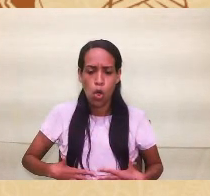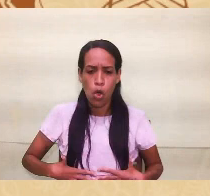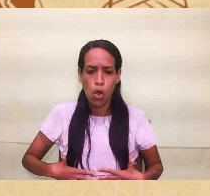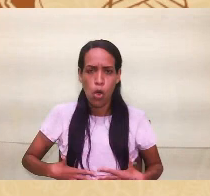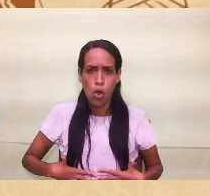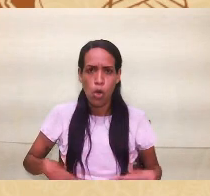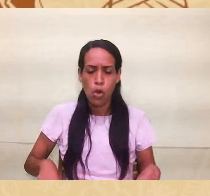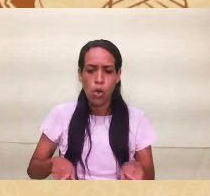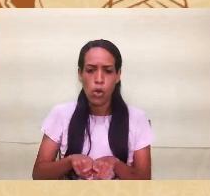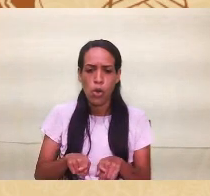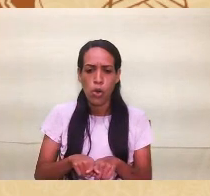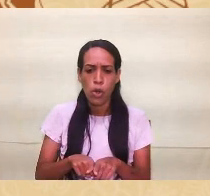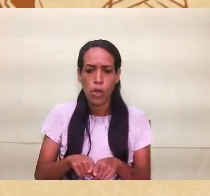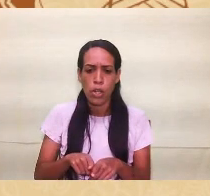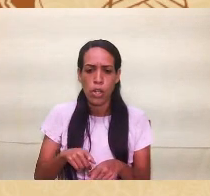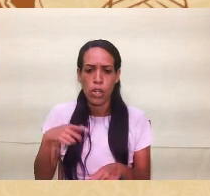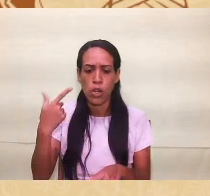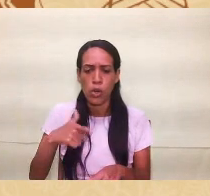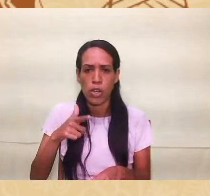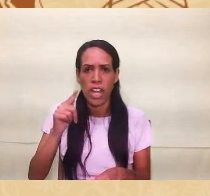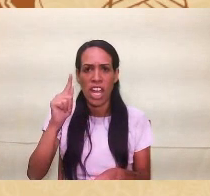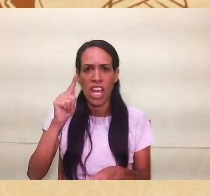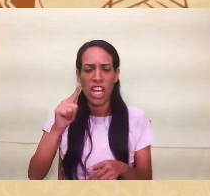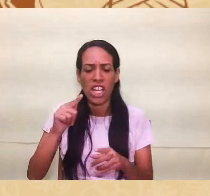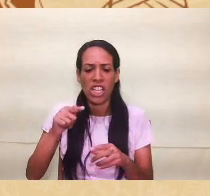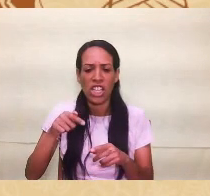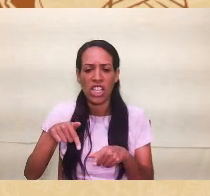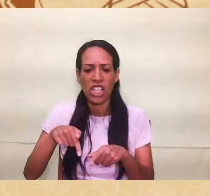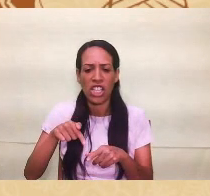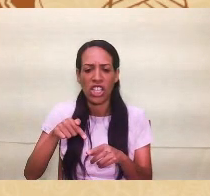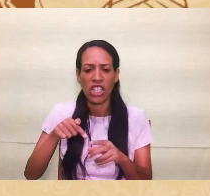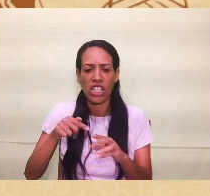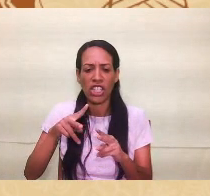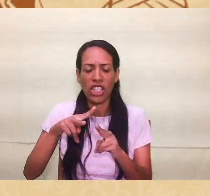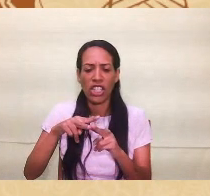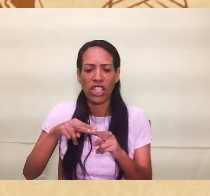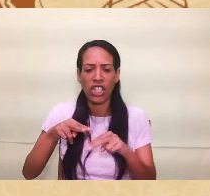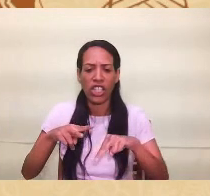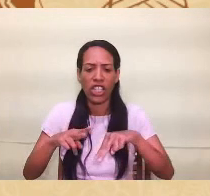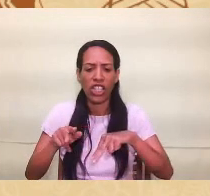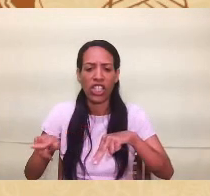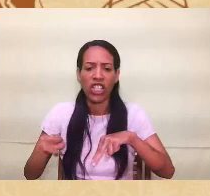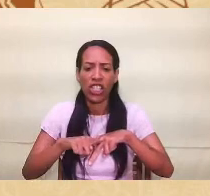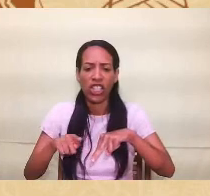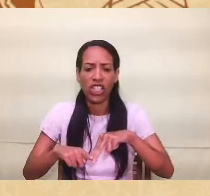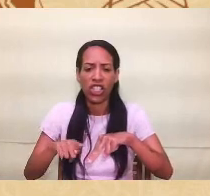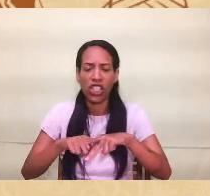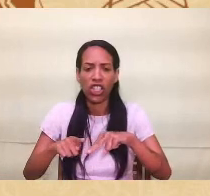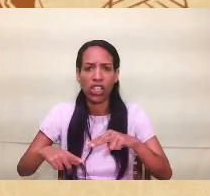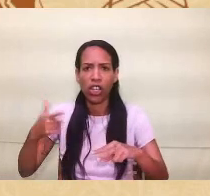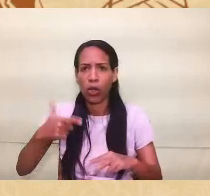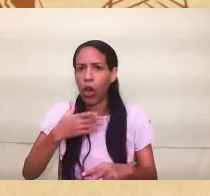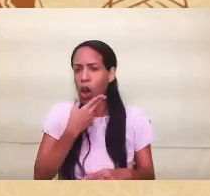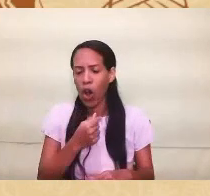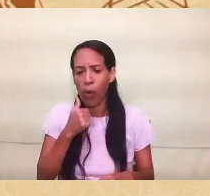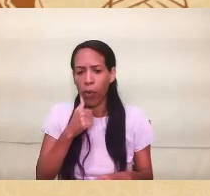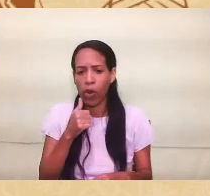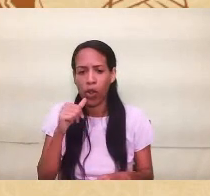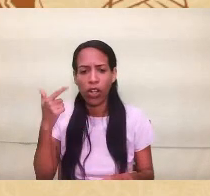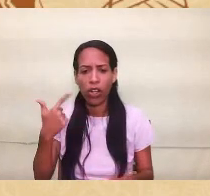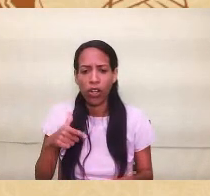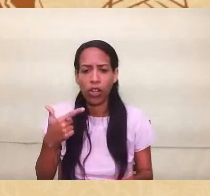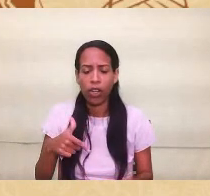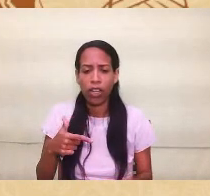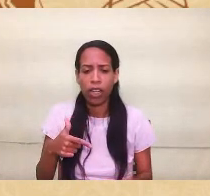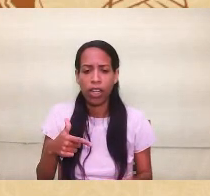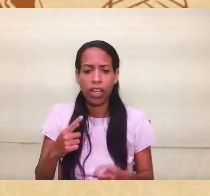em tupi é que não tem gênero, viu? Boa parte das palavras em tupi você não tem o feminino e não tem o masculino, não tem gênero.